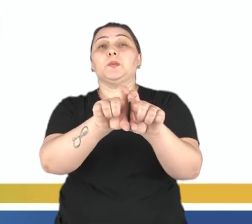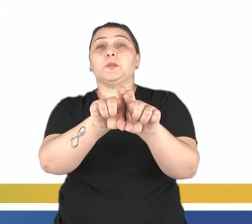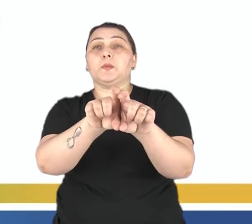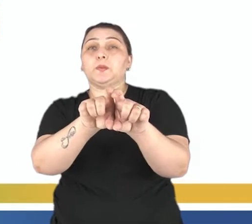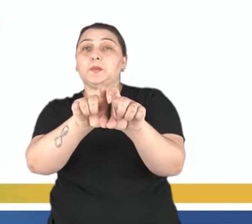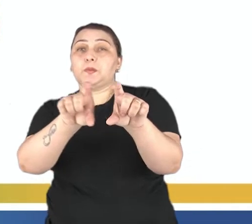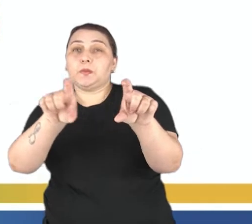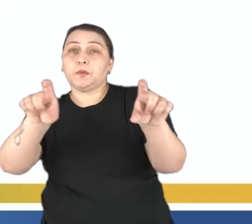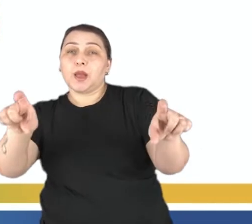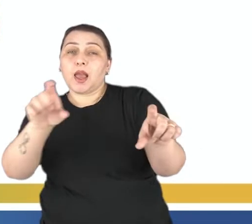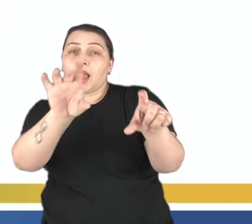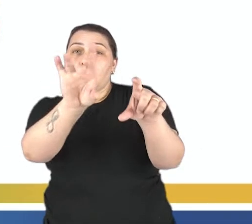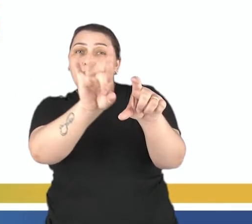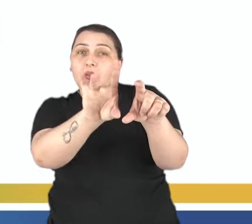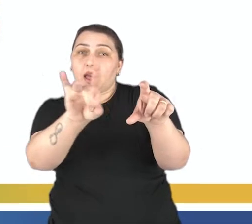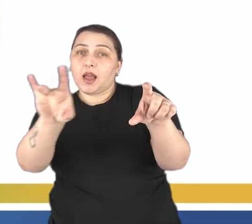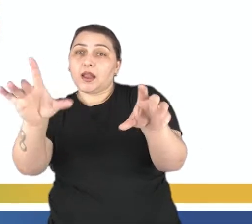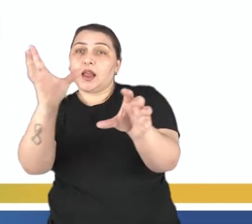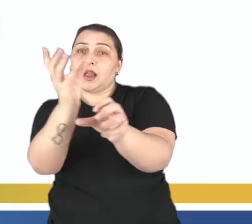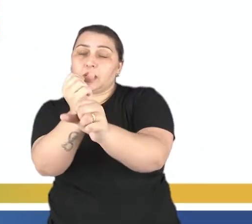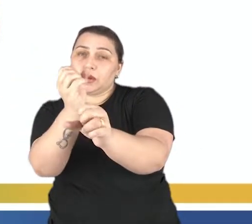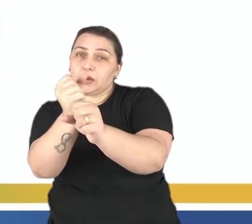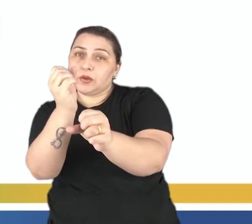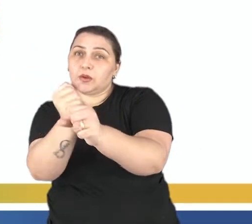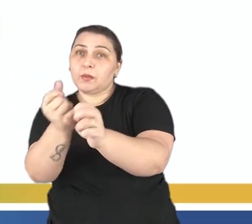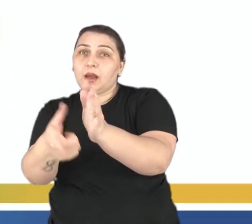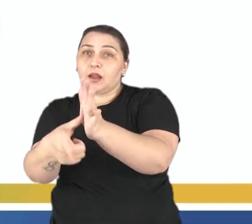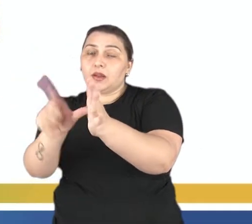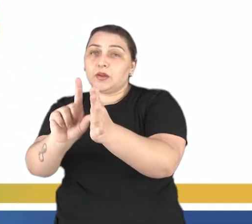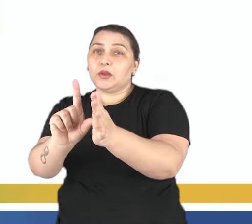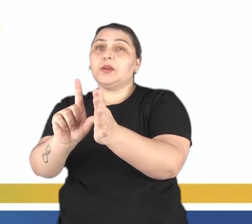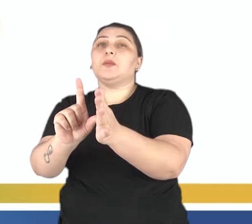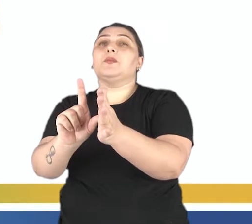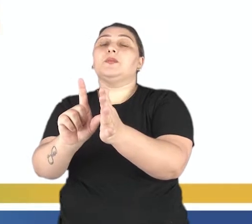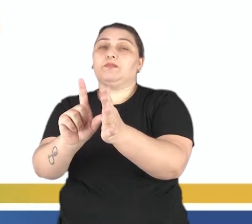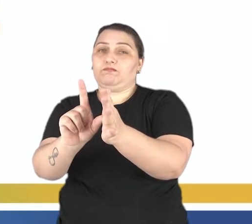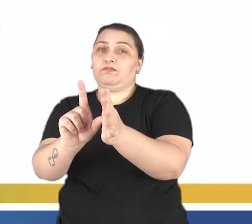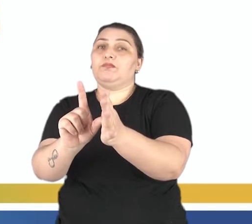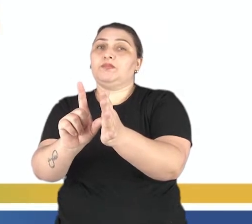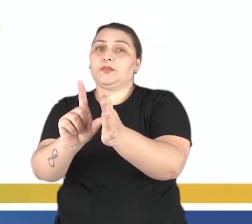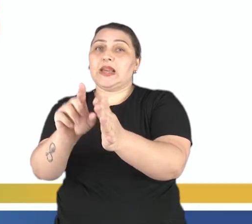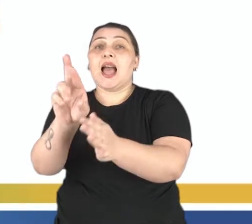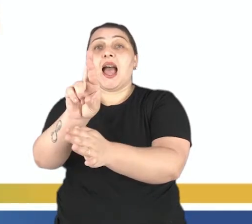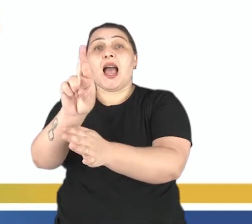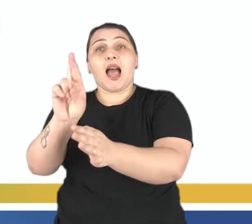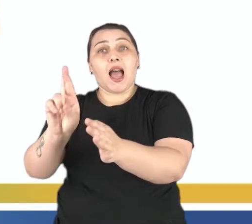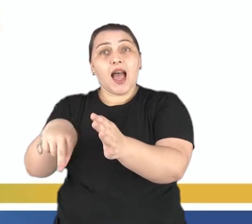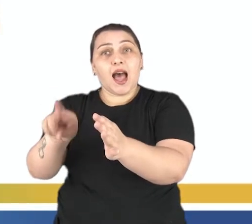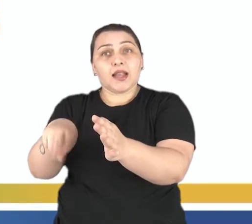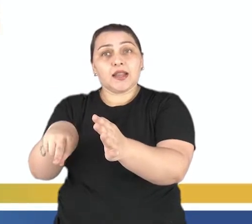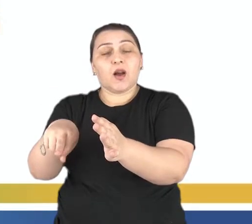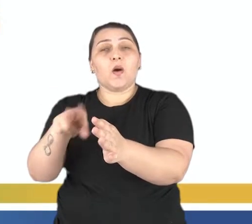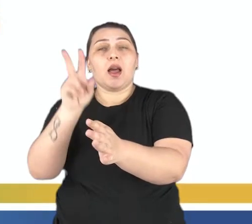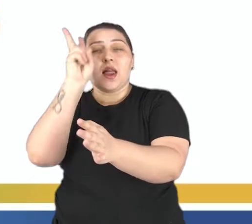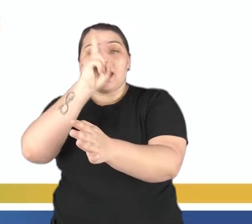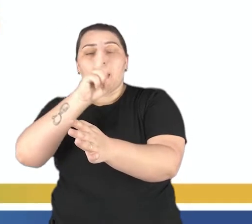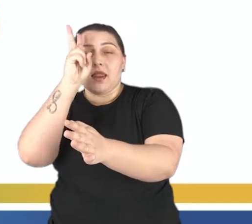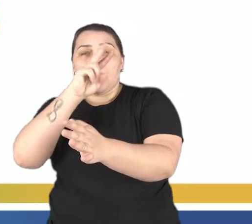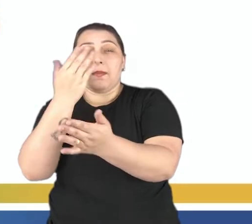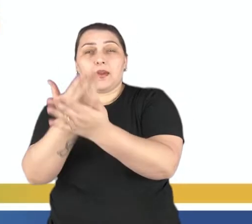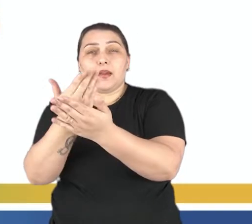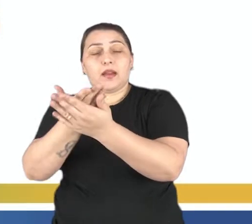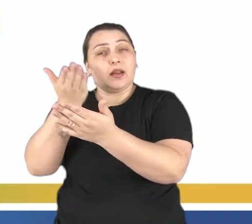que cada termo é a soma do anterior por uma constante, chamada razão. Você deve lembrar que nas